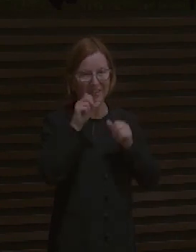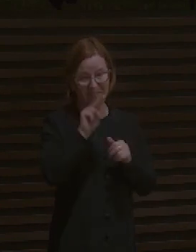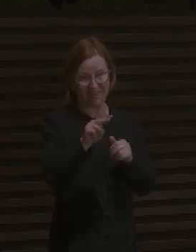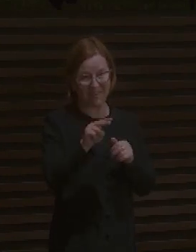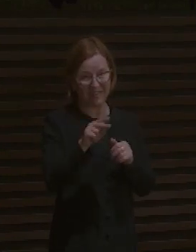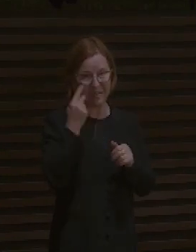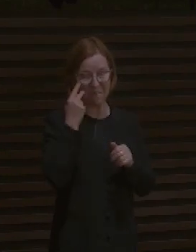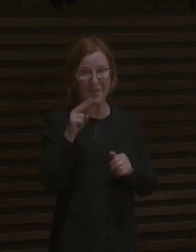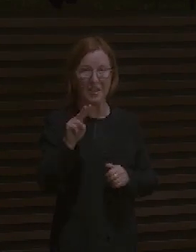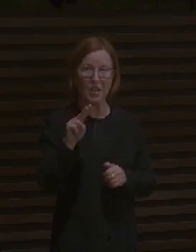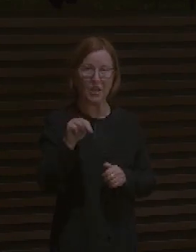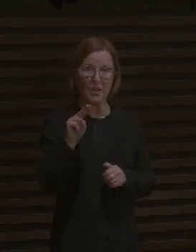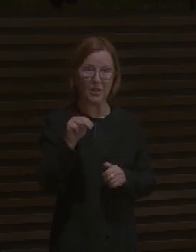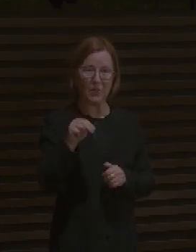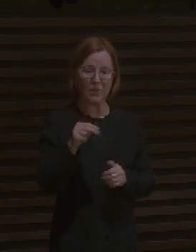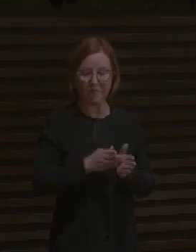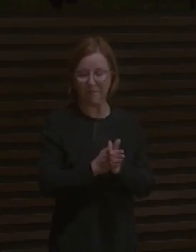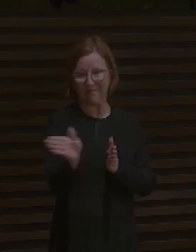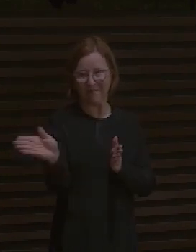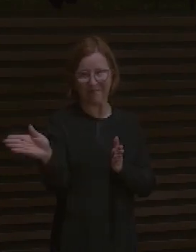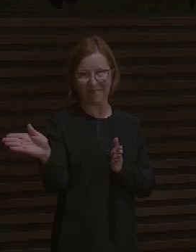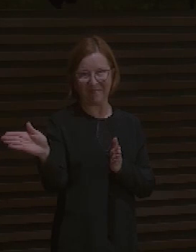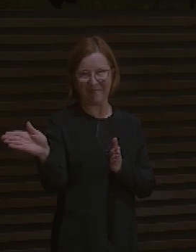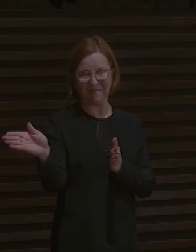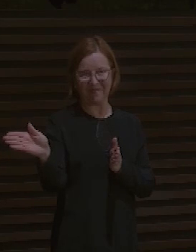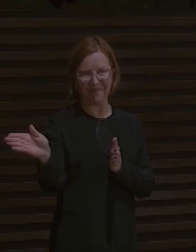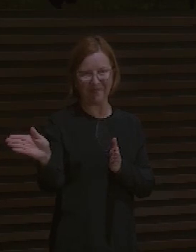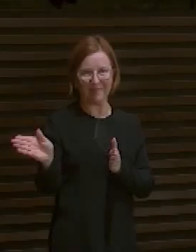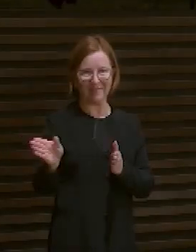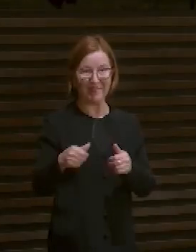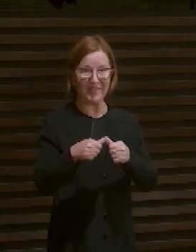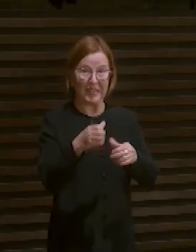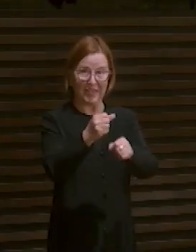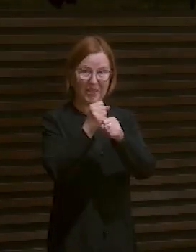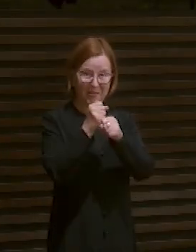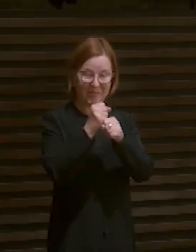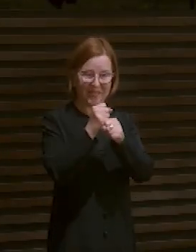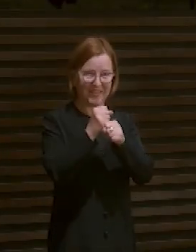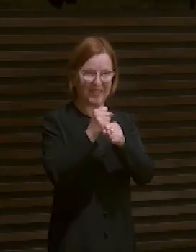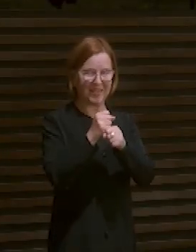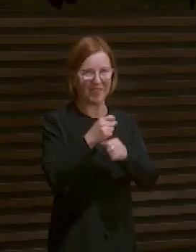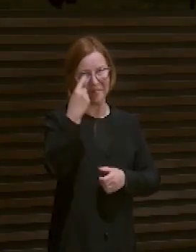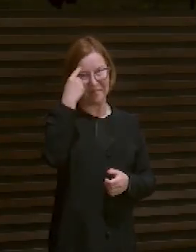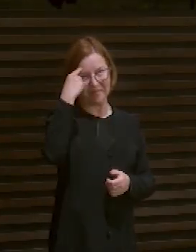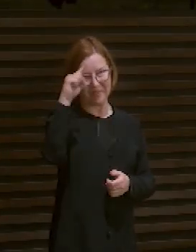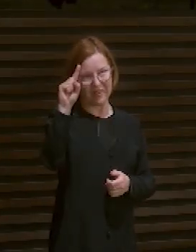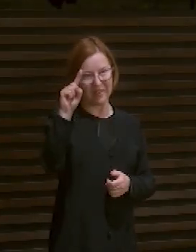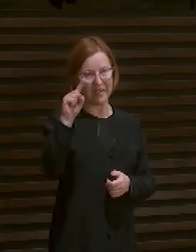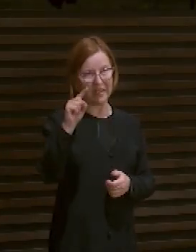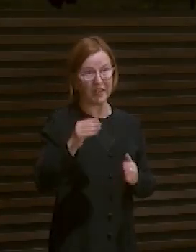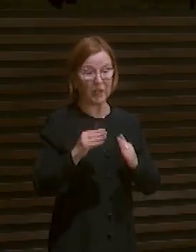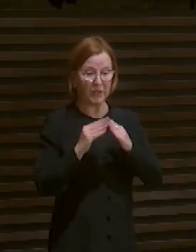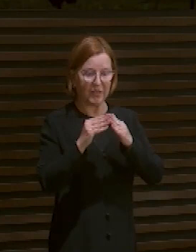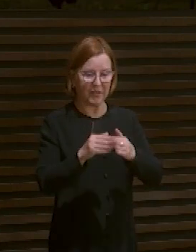delas jamais nos desviemos. Esse apegar aqui é uma ideia de um navio que